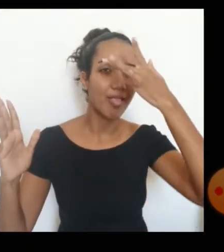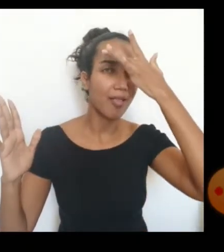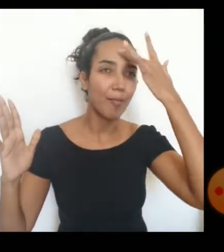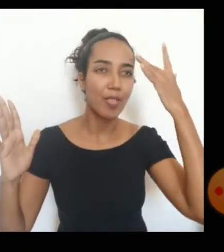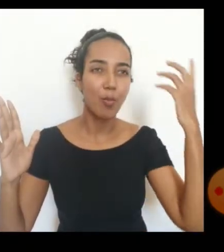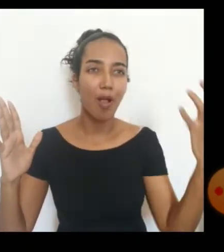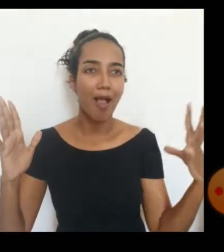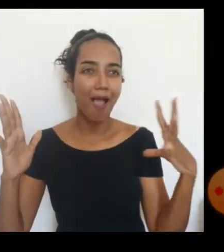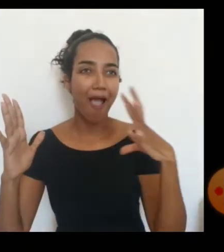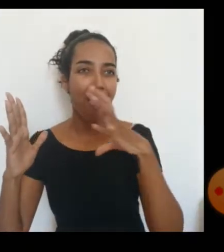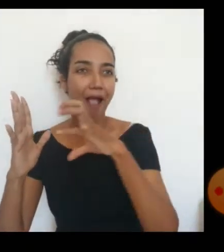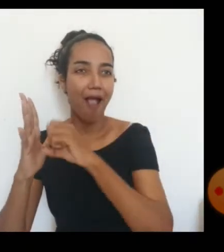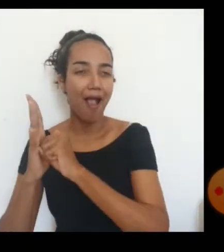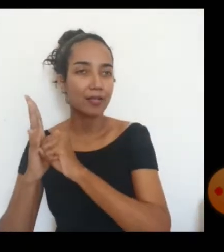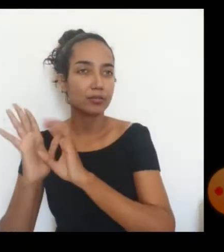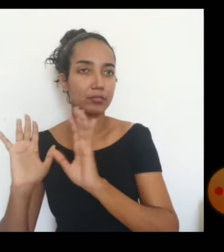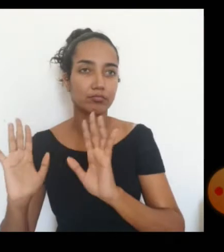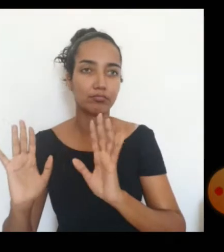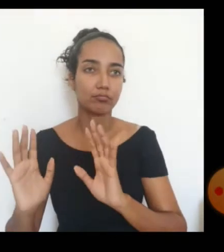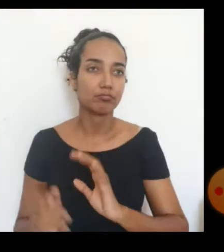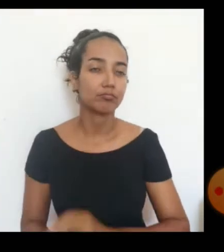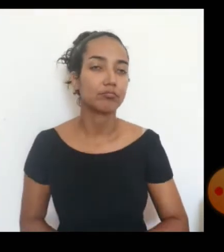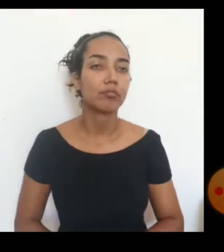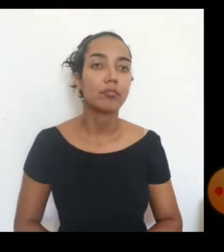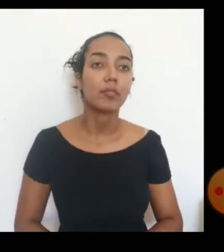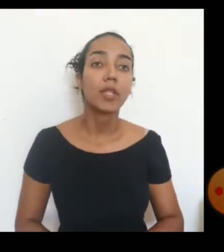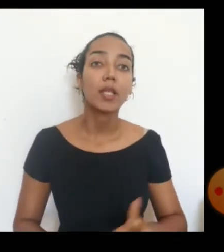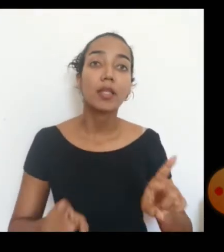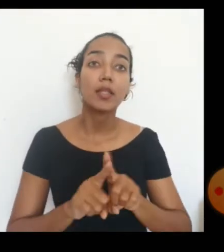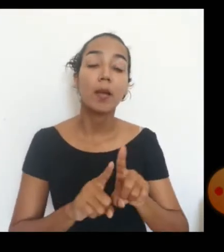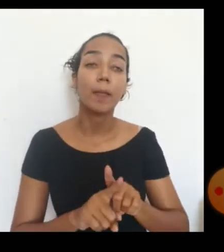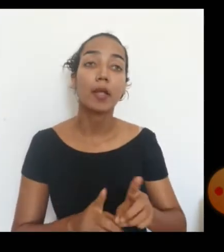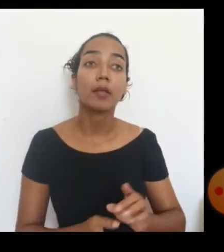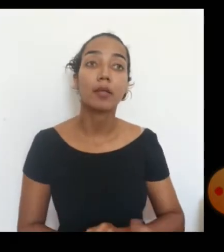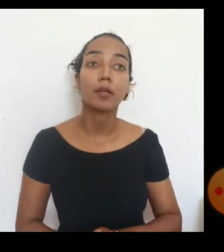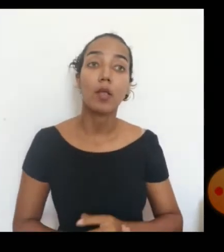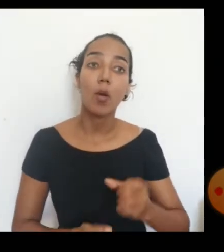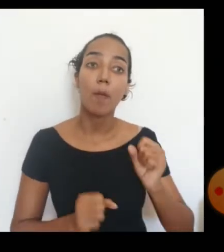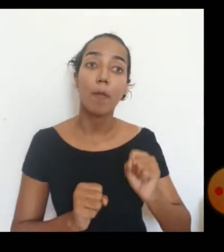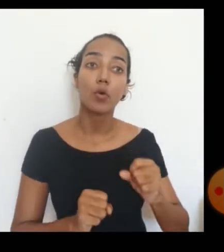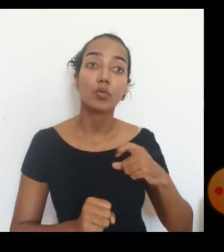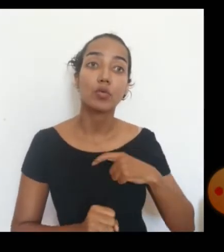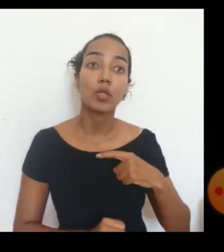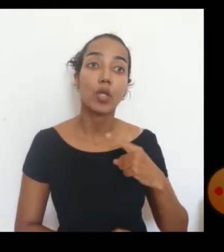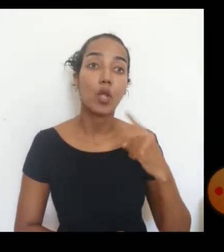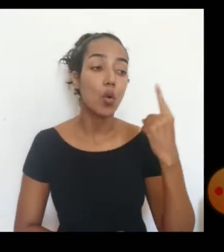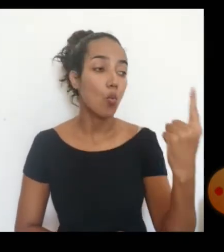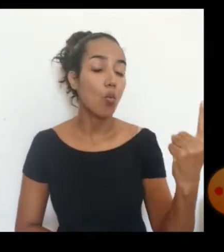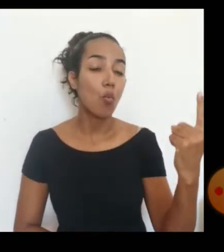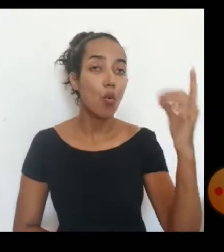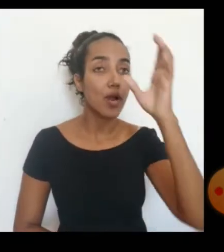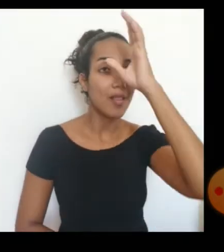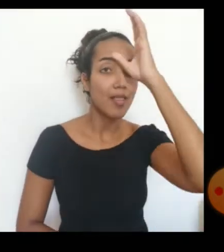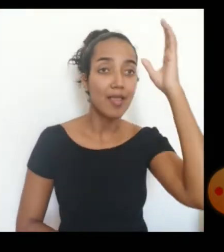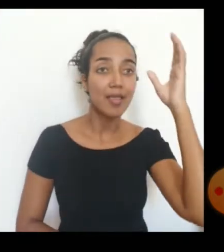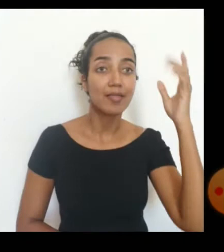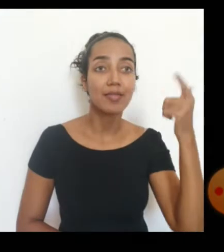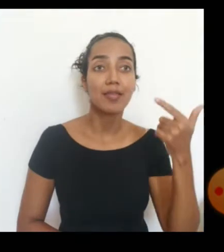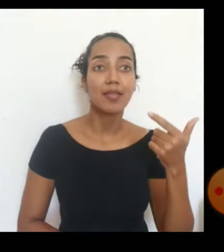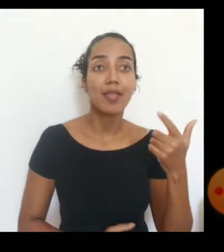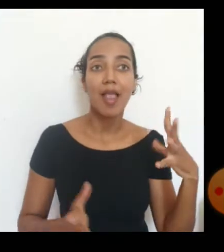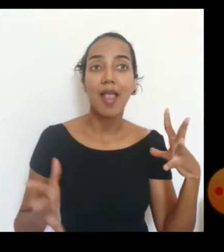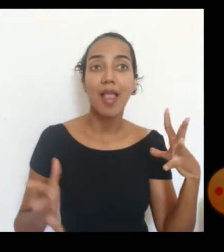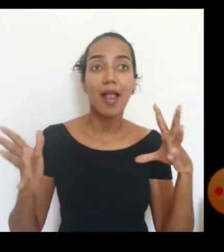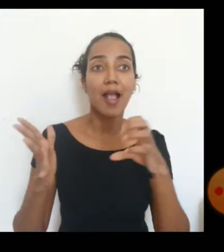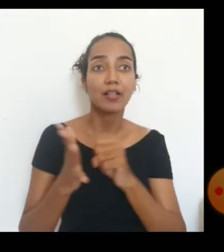meu sistema que um cliente ele pode estar associado a nenhuma conta, ele está cadastrado no banco e não tem nenhuma conta, pelo